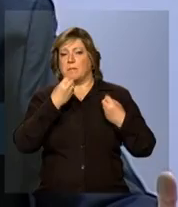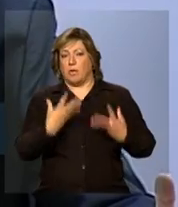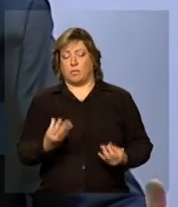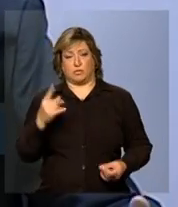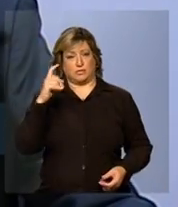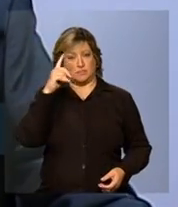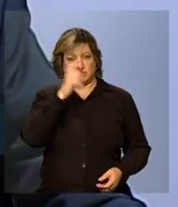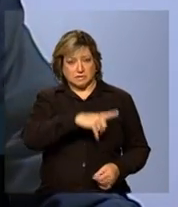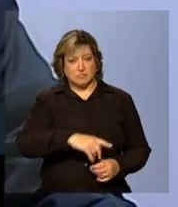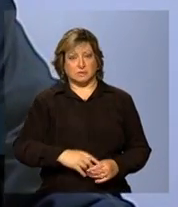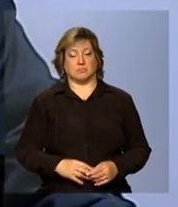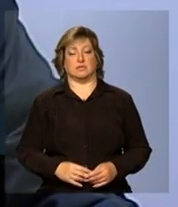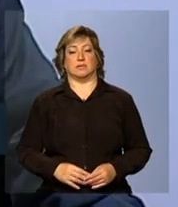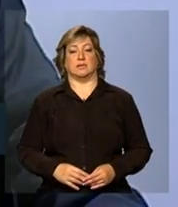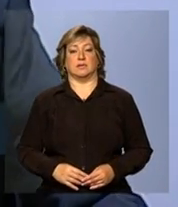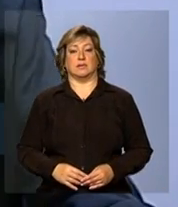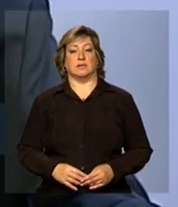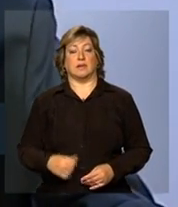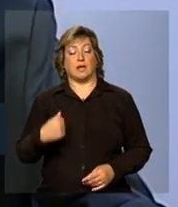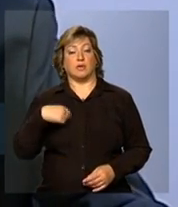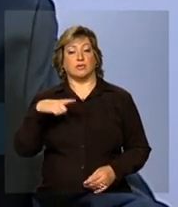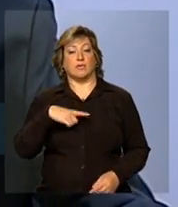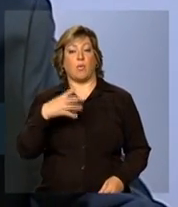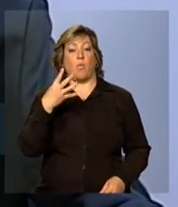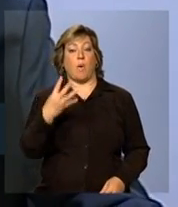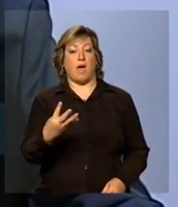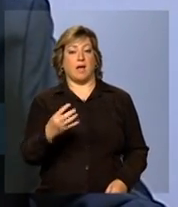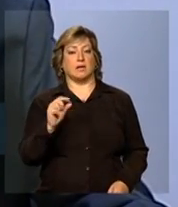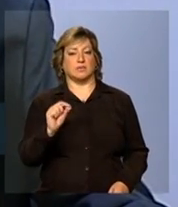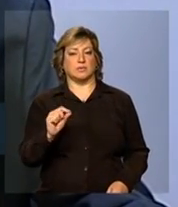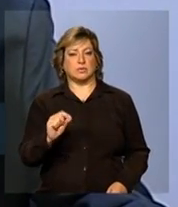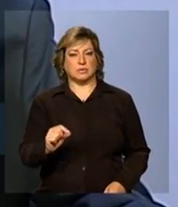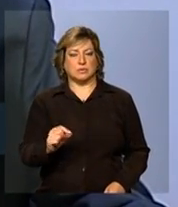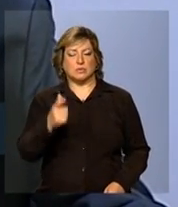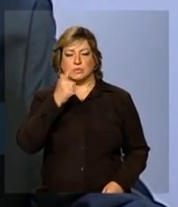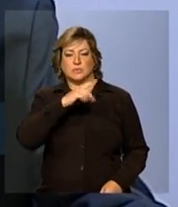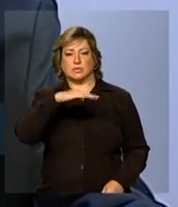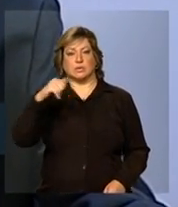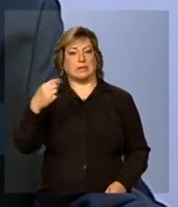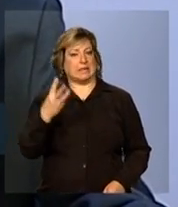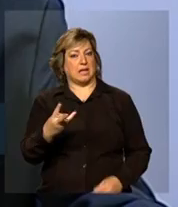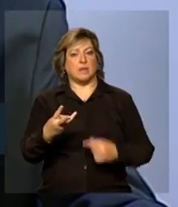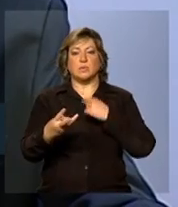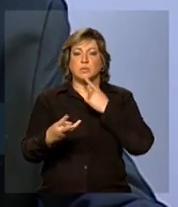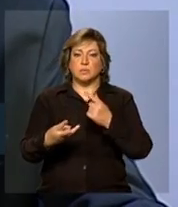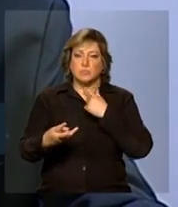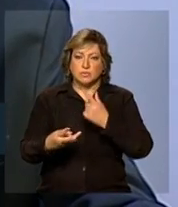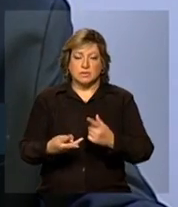difícil e tão bacana, que eu tive 4 chamados, 3 não aconteceram.